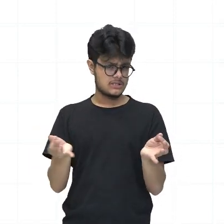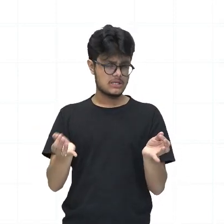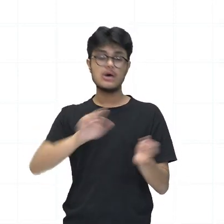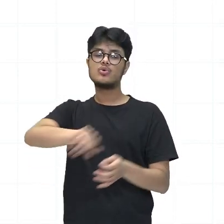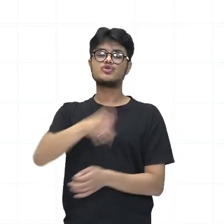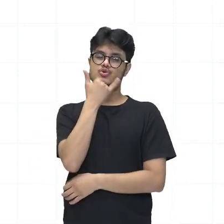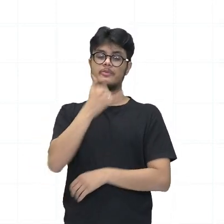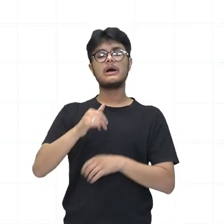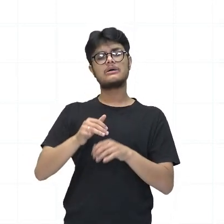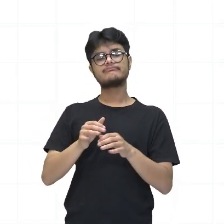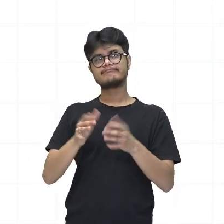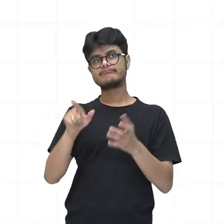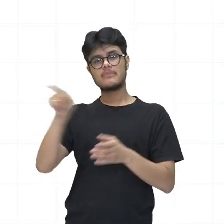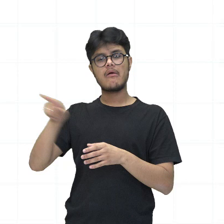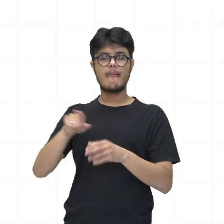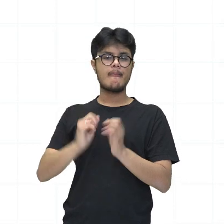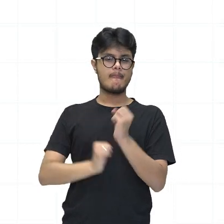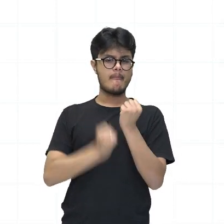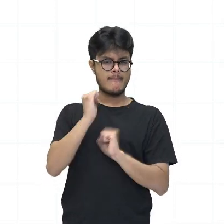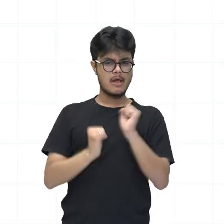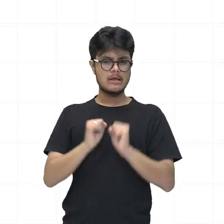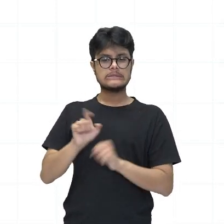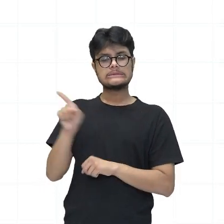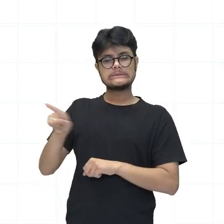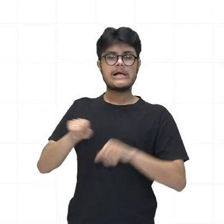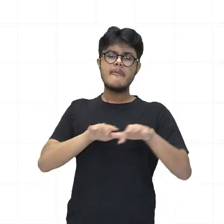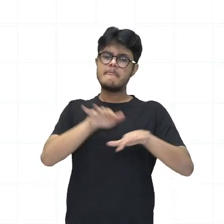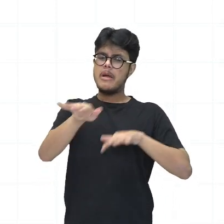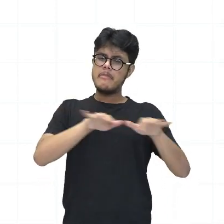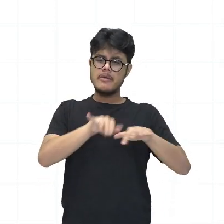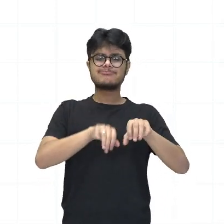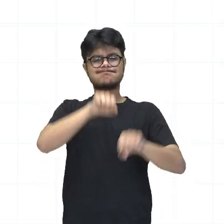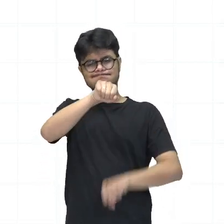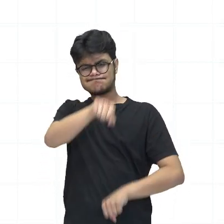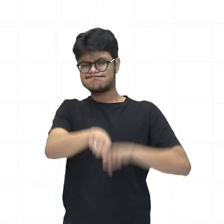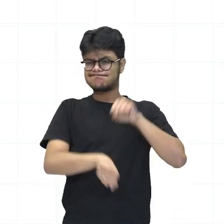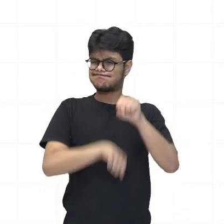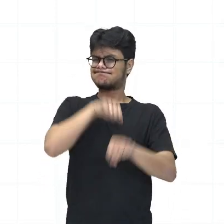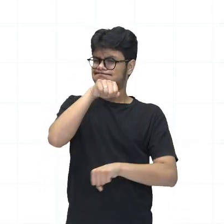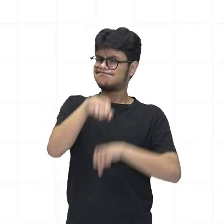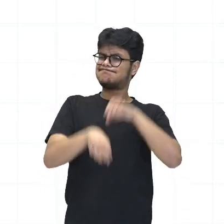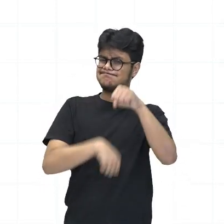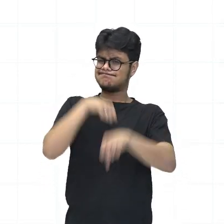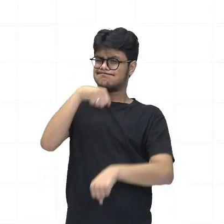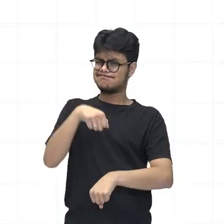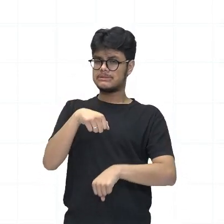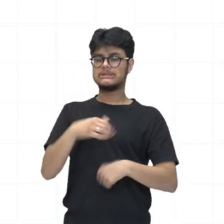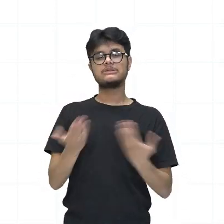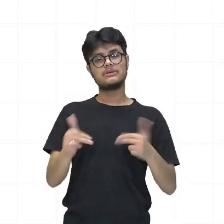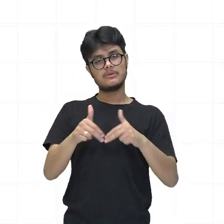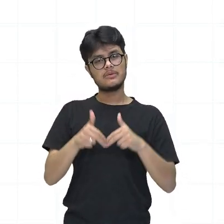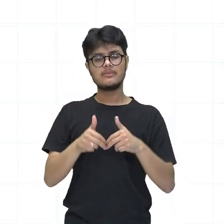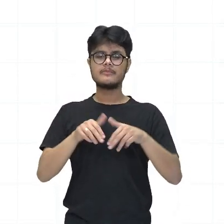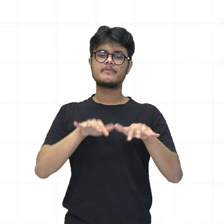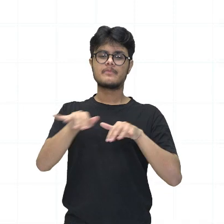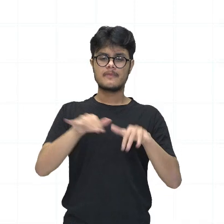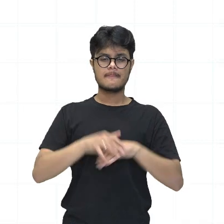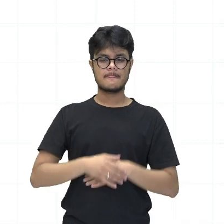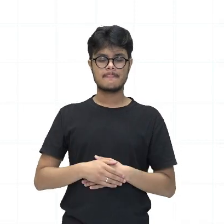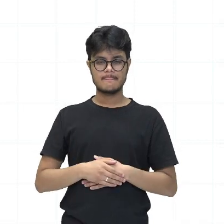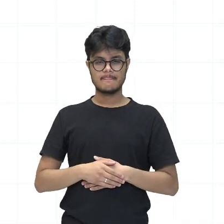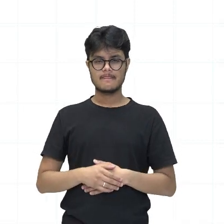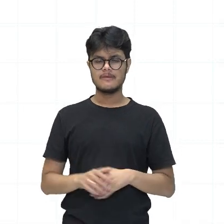composta ou complexa, porque a gente tem mais movimentos aí inseridos, né? Então, vamos aí para o conceito de